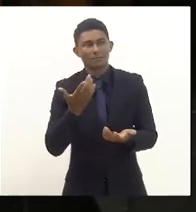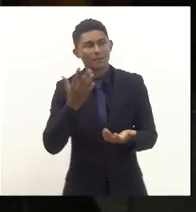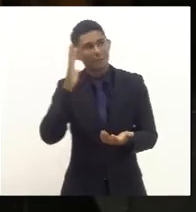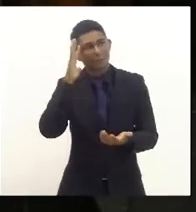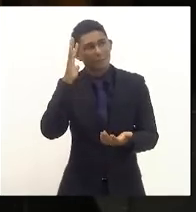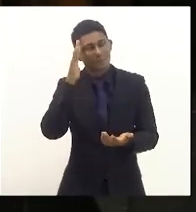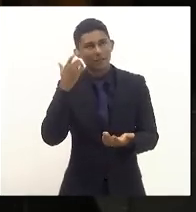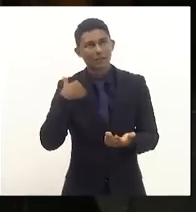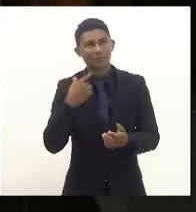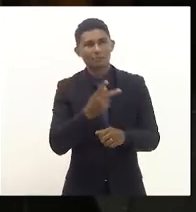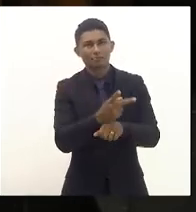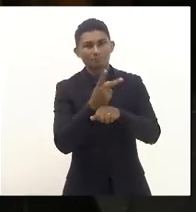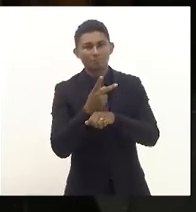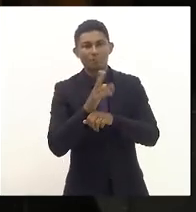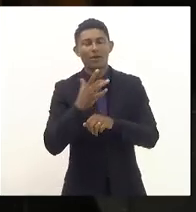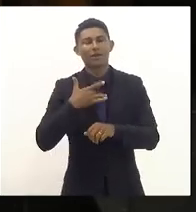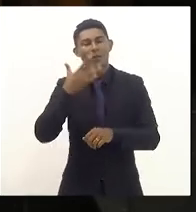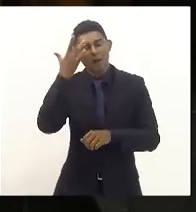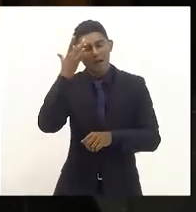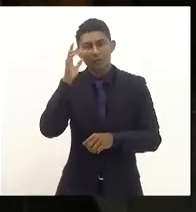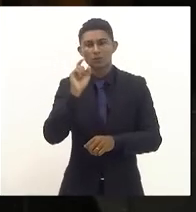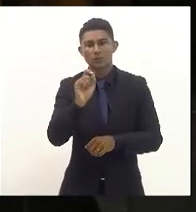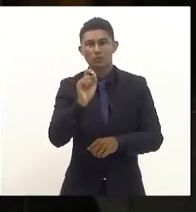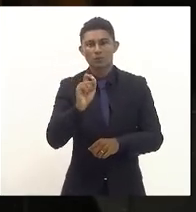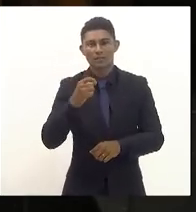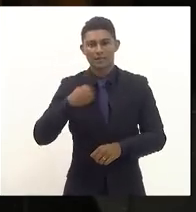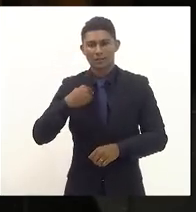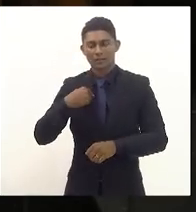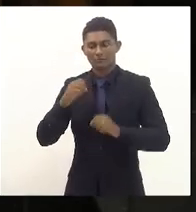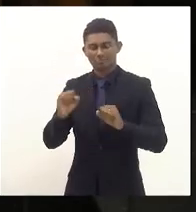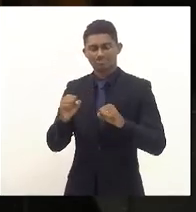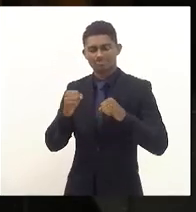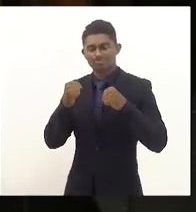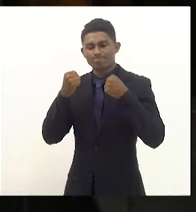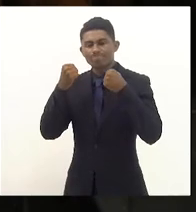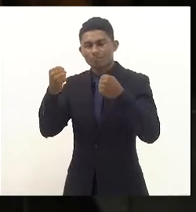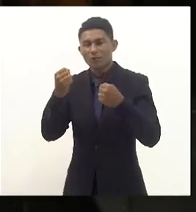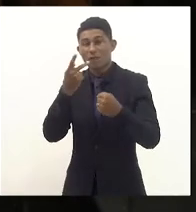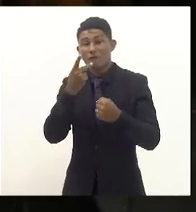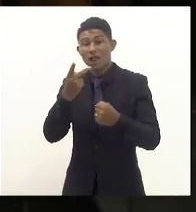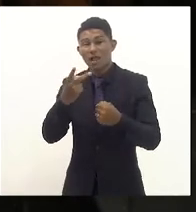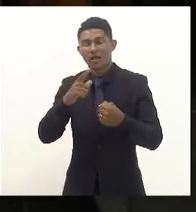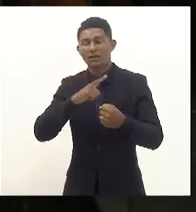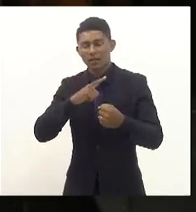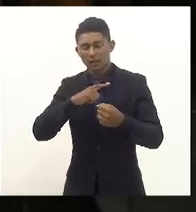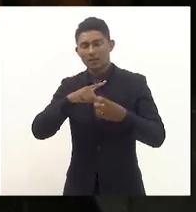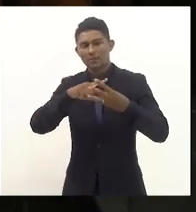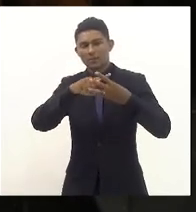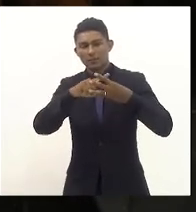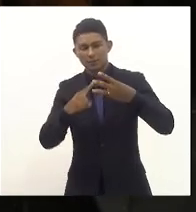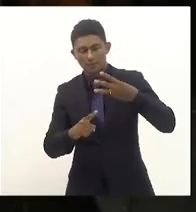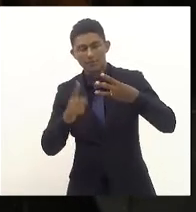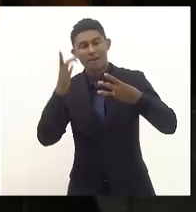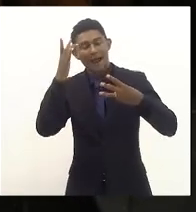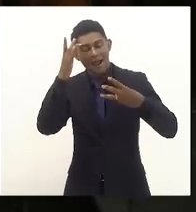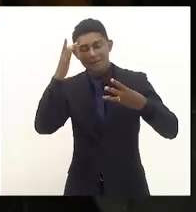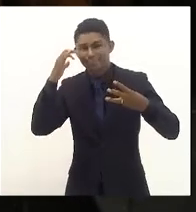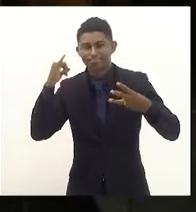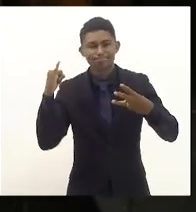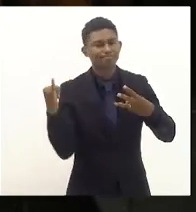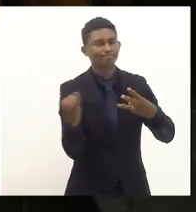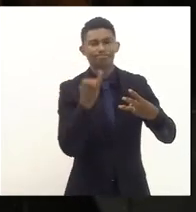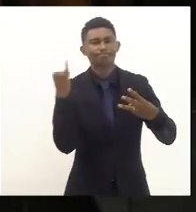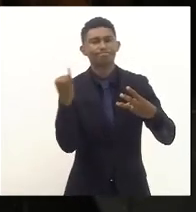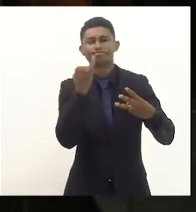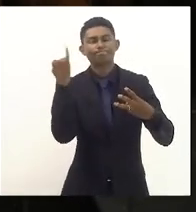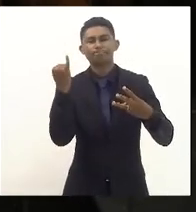acho que nada melhor do que o tempo e eu procurarei mencionar que três as três aspectos que eu acho muito relevante